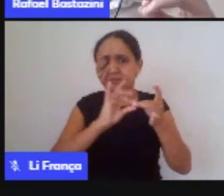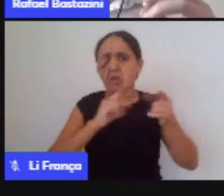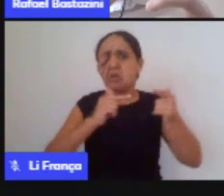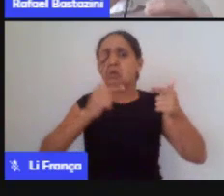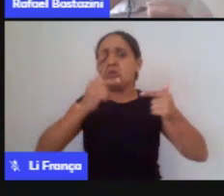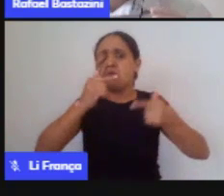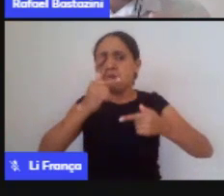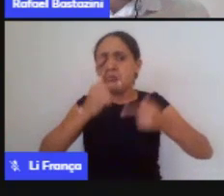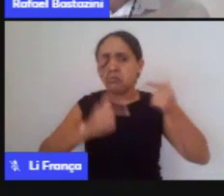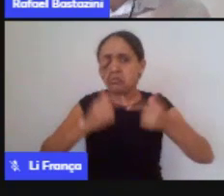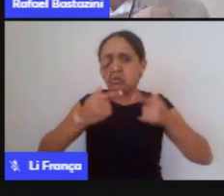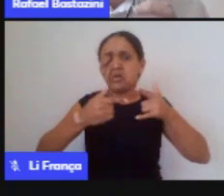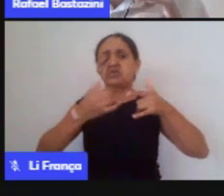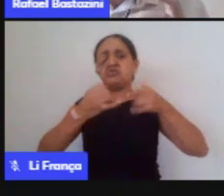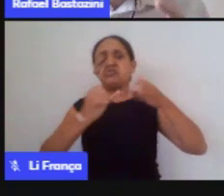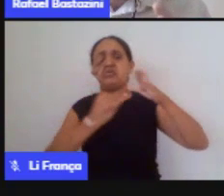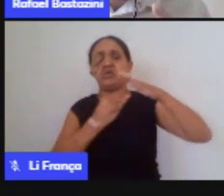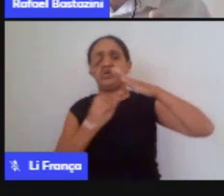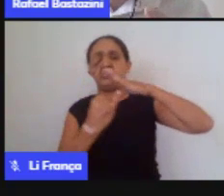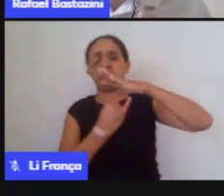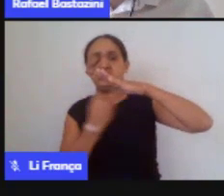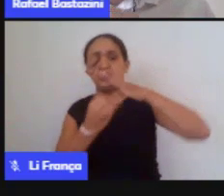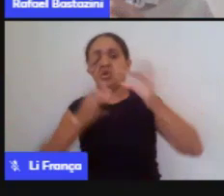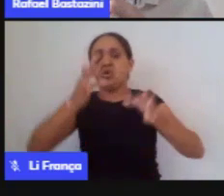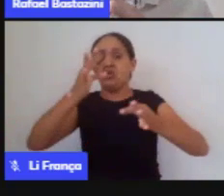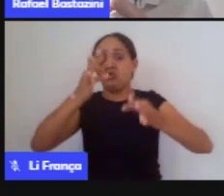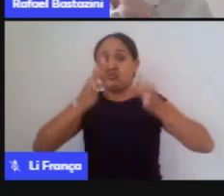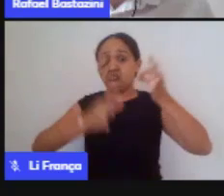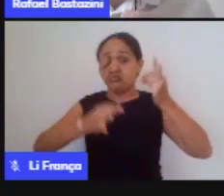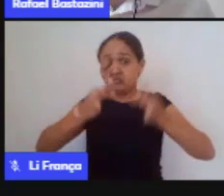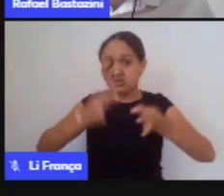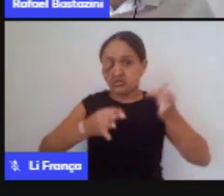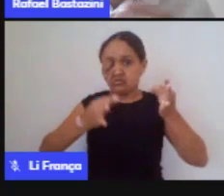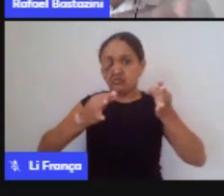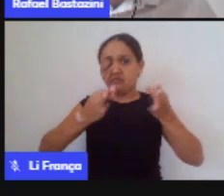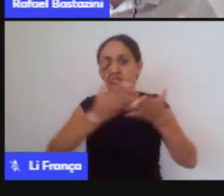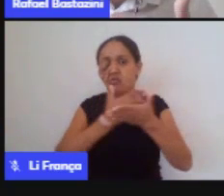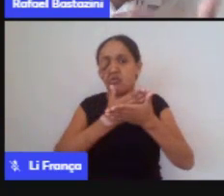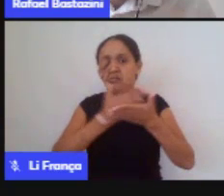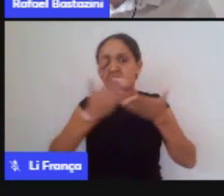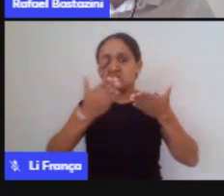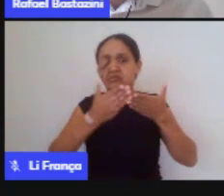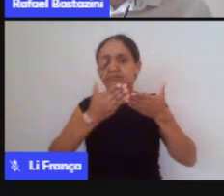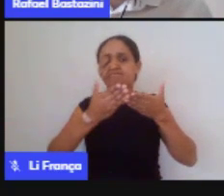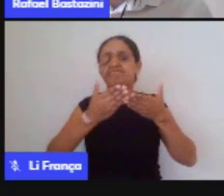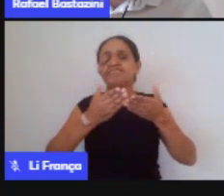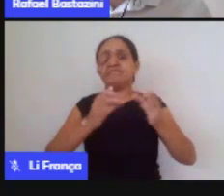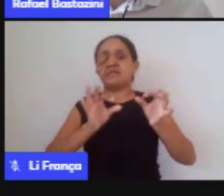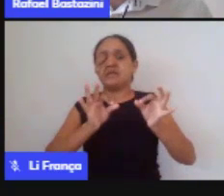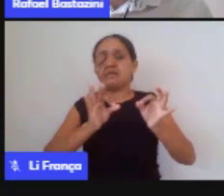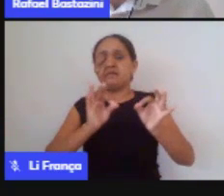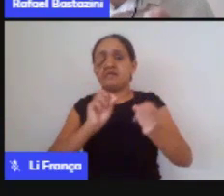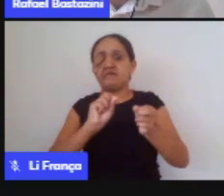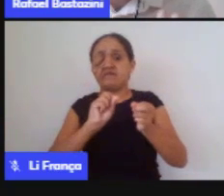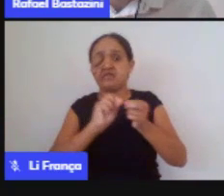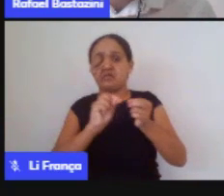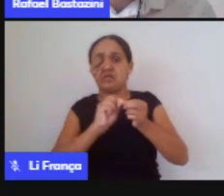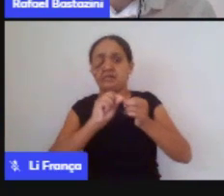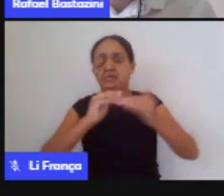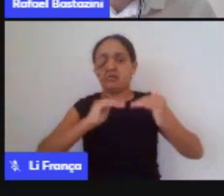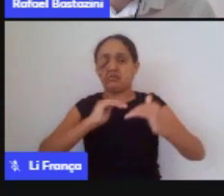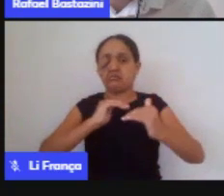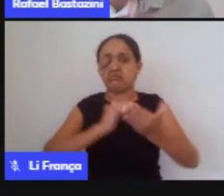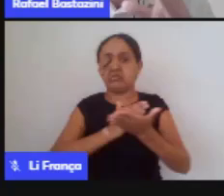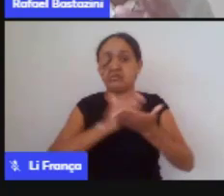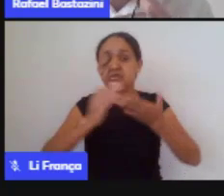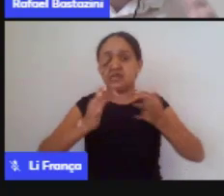políticos, institucionais, jurídicos, foi efetuada para dar, então, prosseguimento